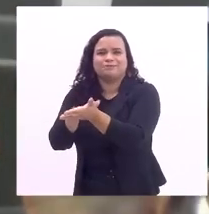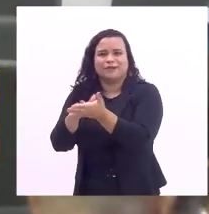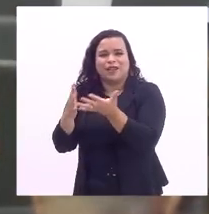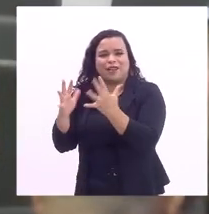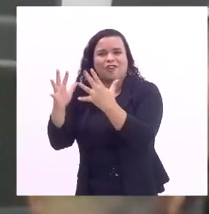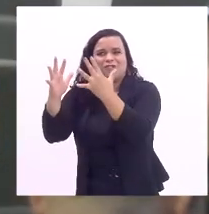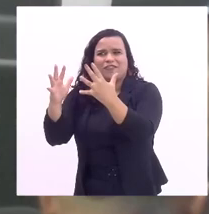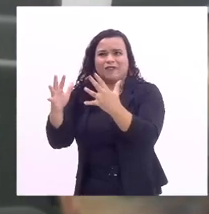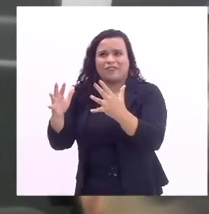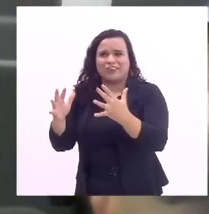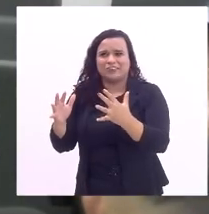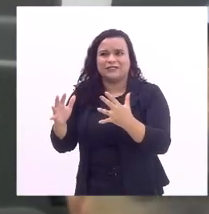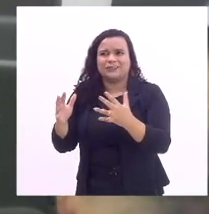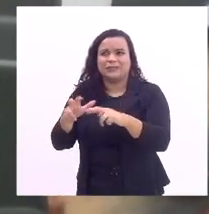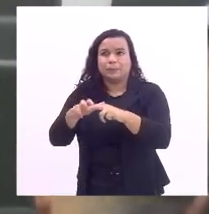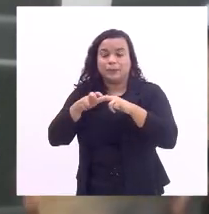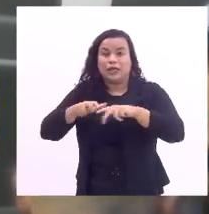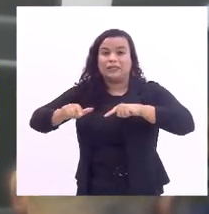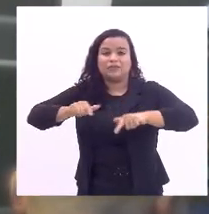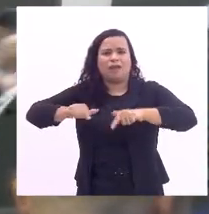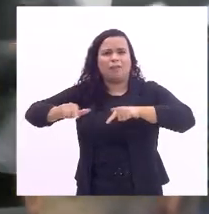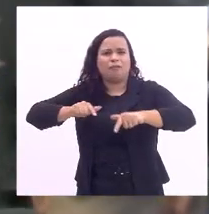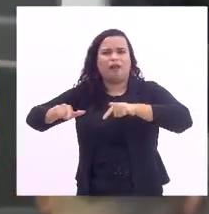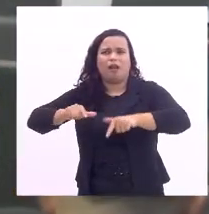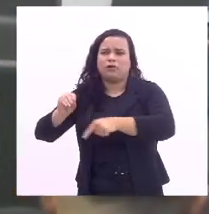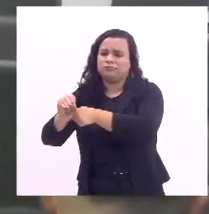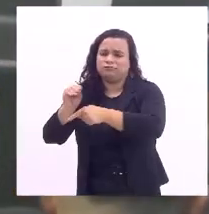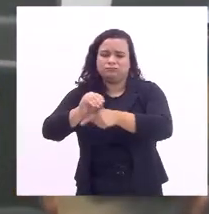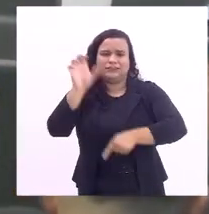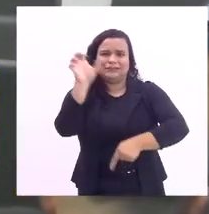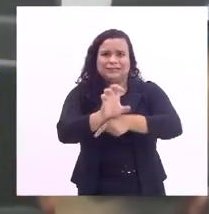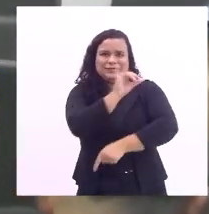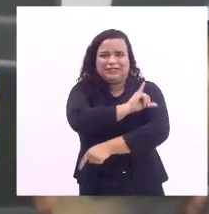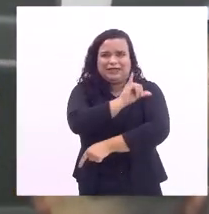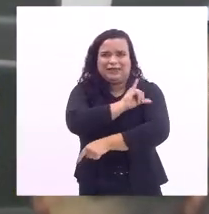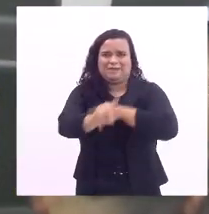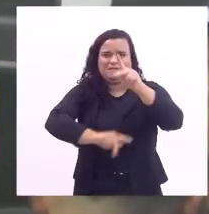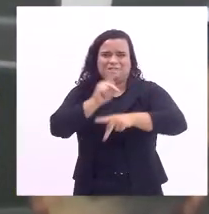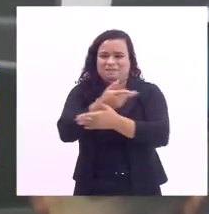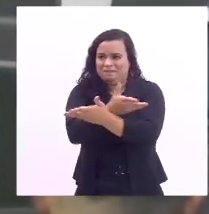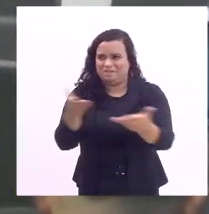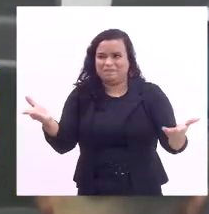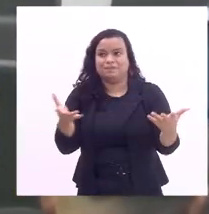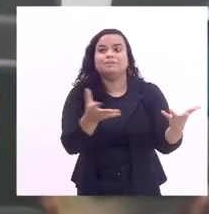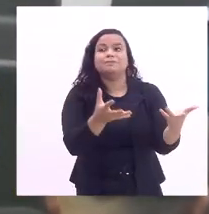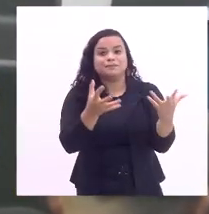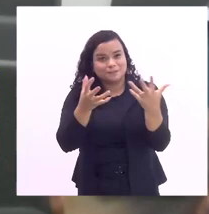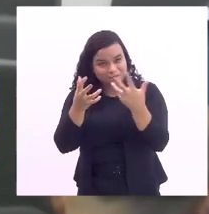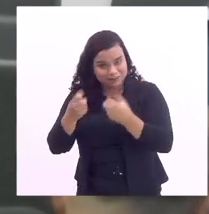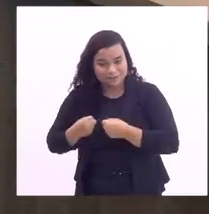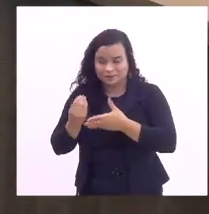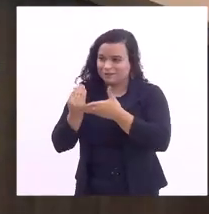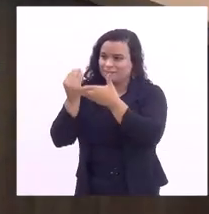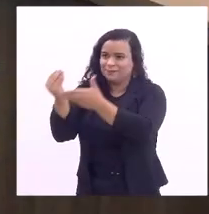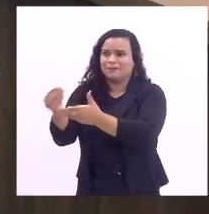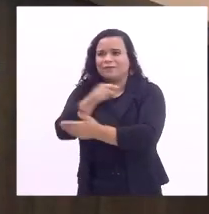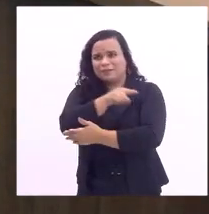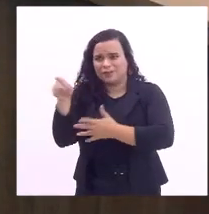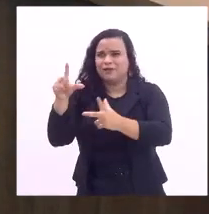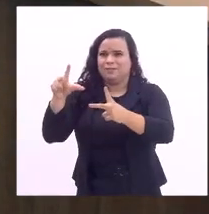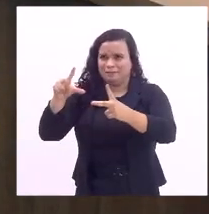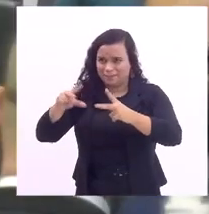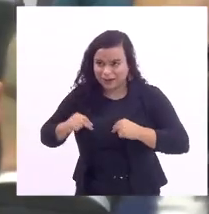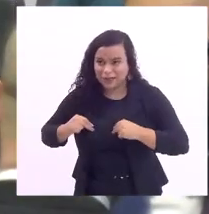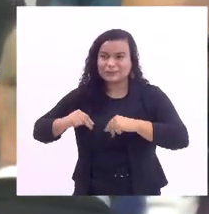louvor pelos serviços prestados ao Estado e toda a população. Receba, porque é justo e merecido, vocês fazem